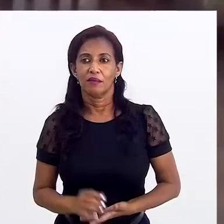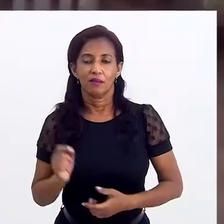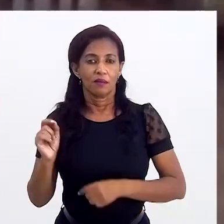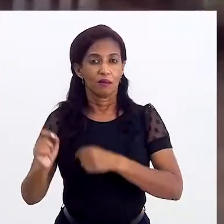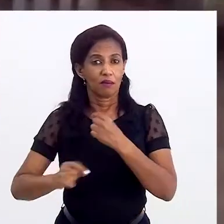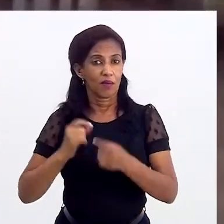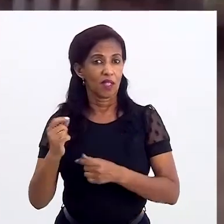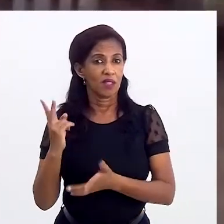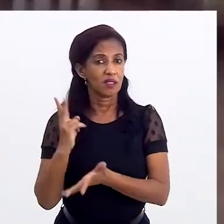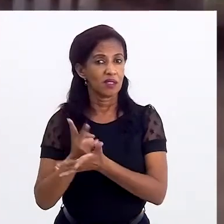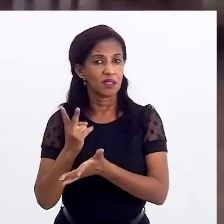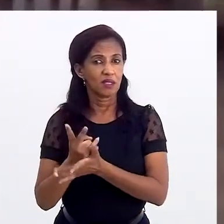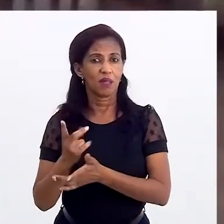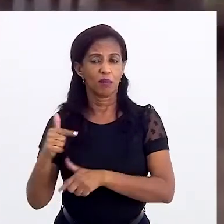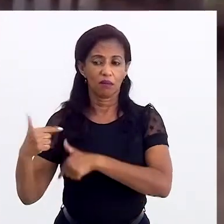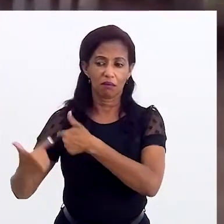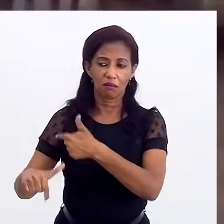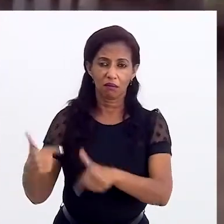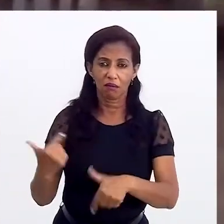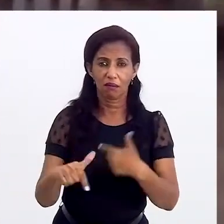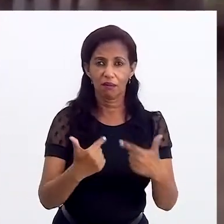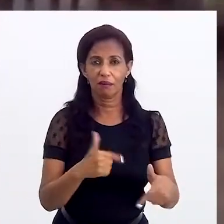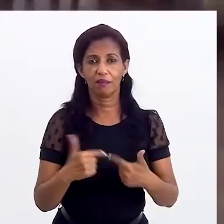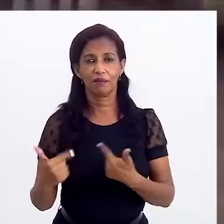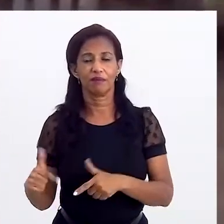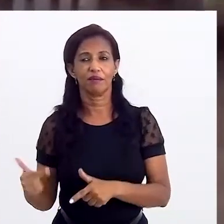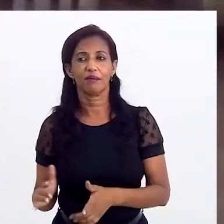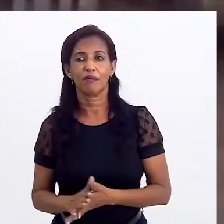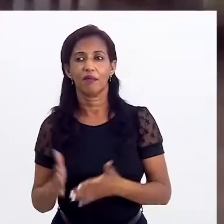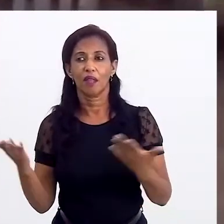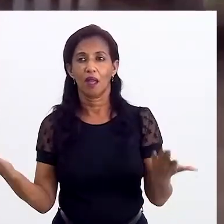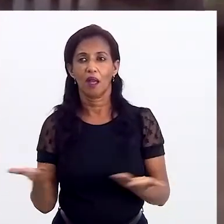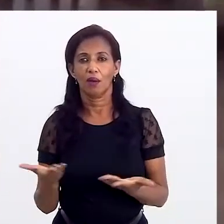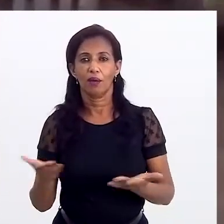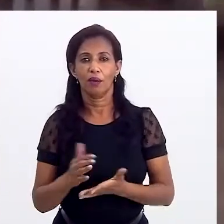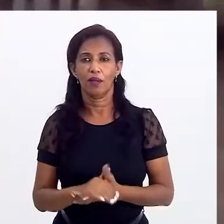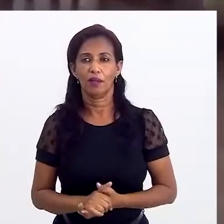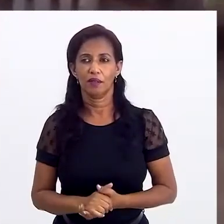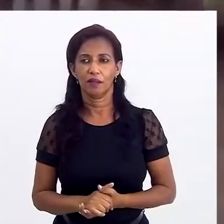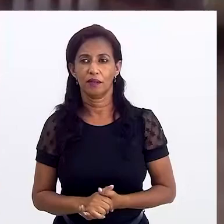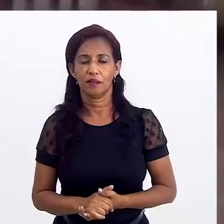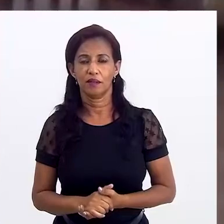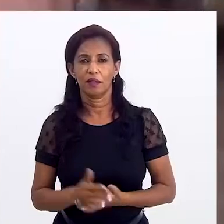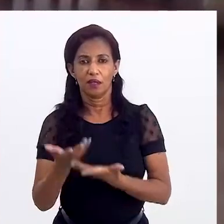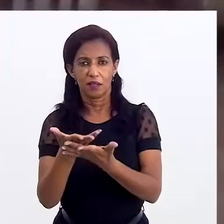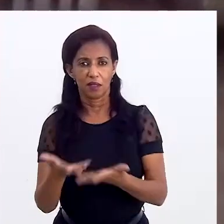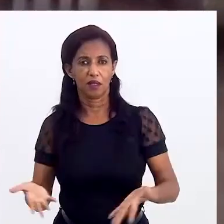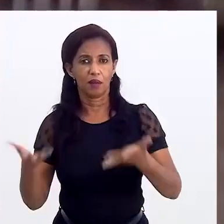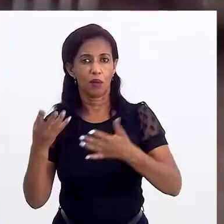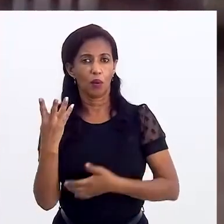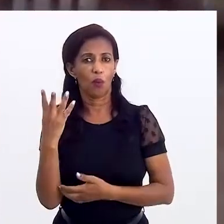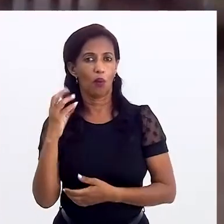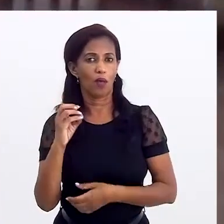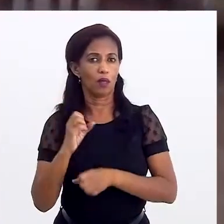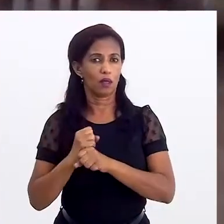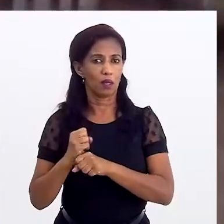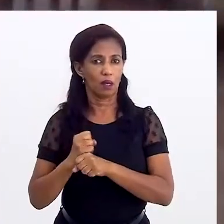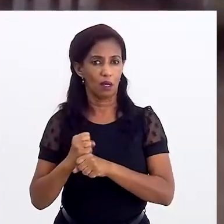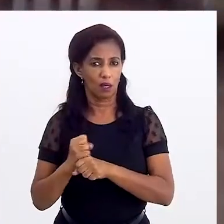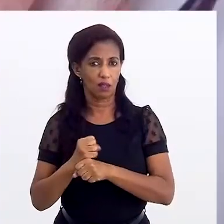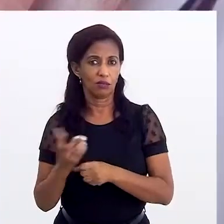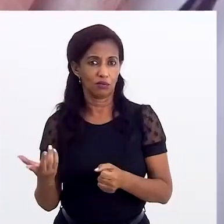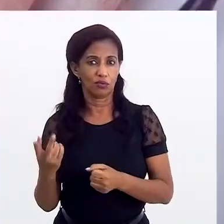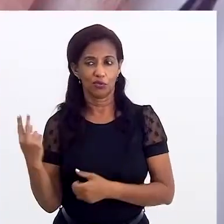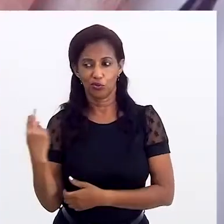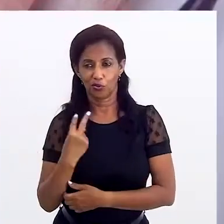porque a gente sempre produziu uma obra com conteúdo. Nós estamos agora celebrando 40 anos de carreira,